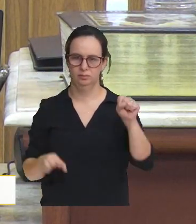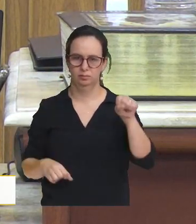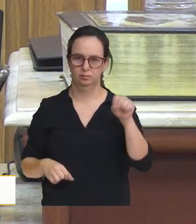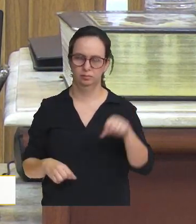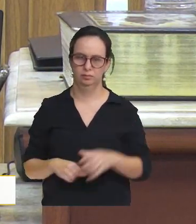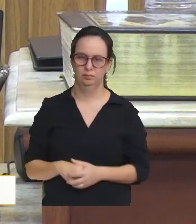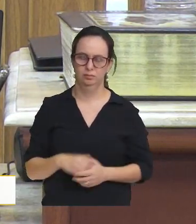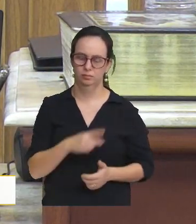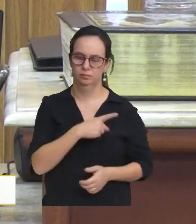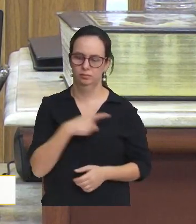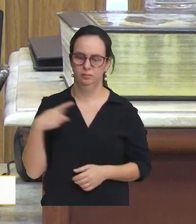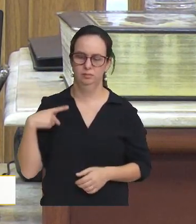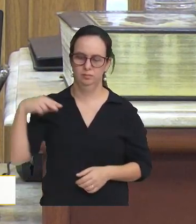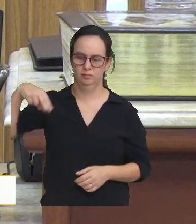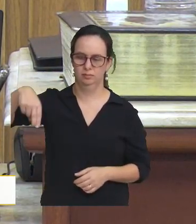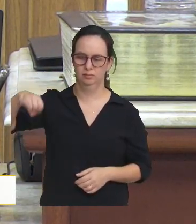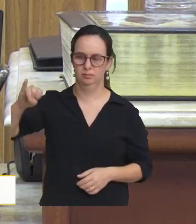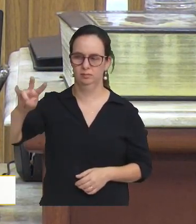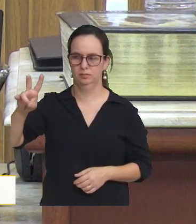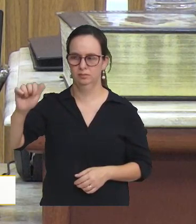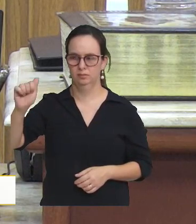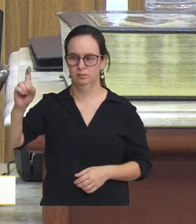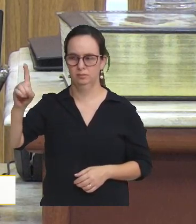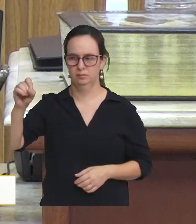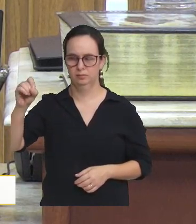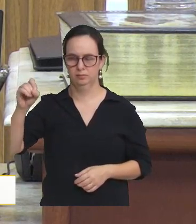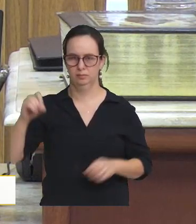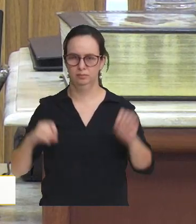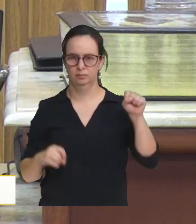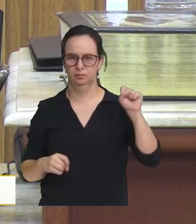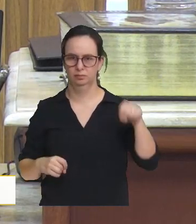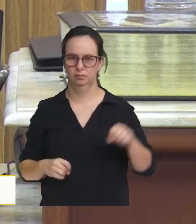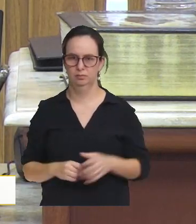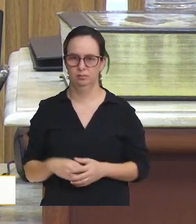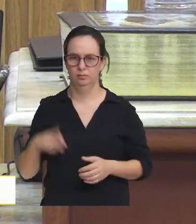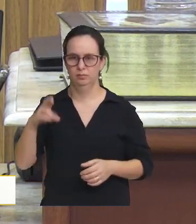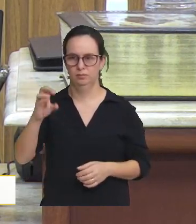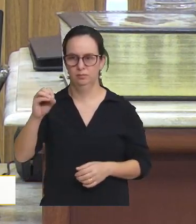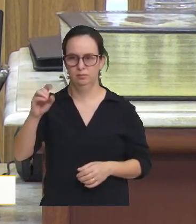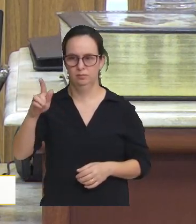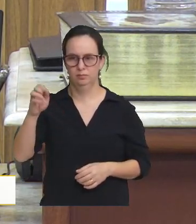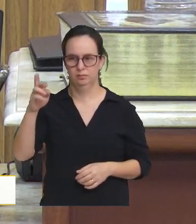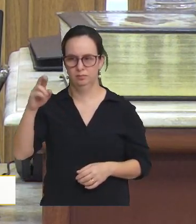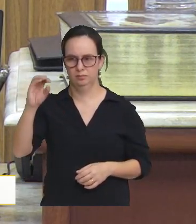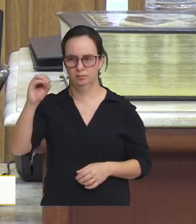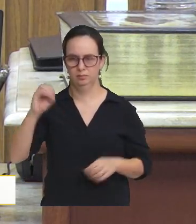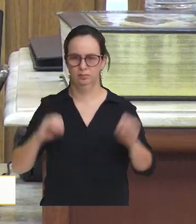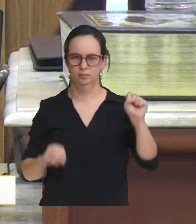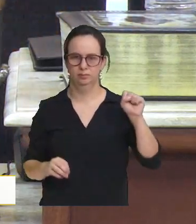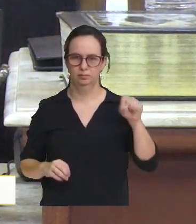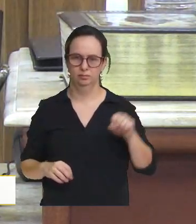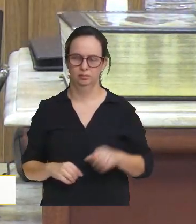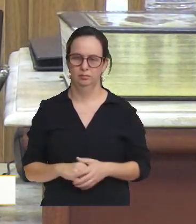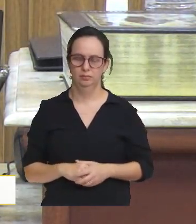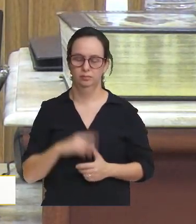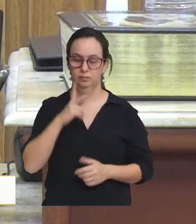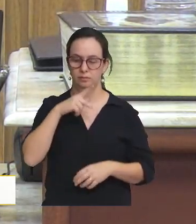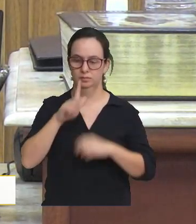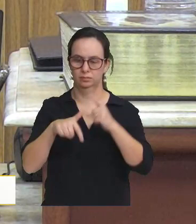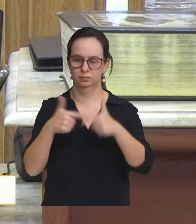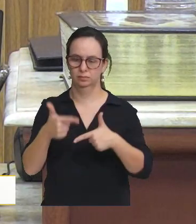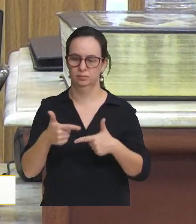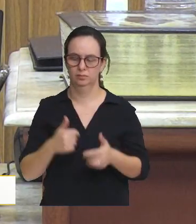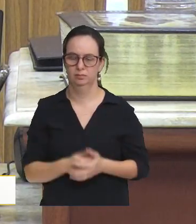Nivaldo dos Santos? Pastor Nivaldo vota sim. Rogério Nascimento? Sim, com declaração. Vinícius Simili?